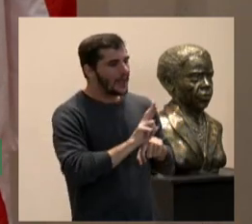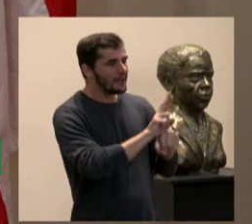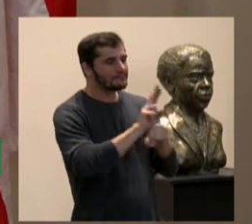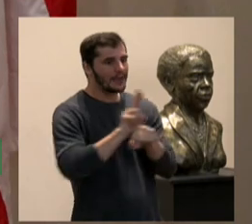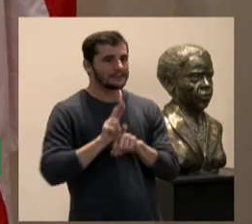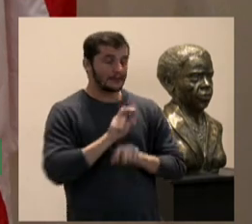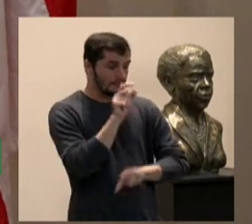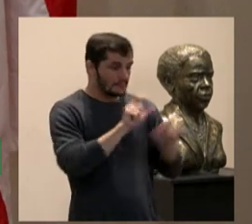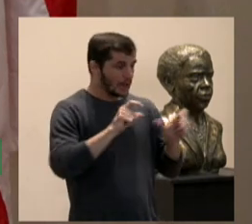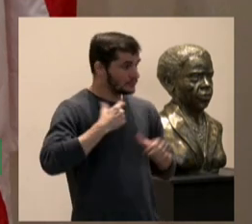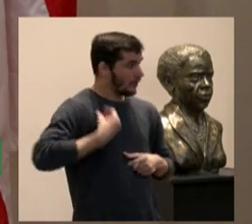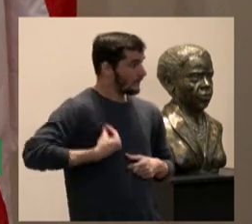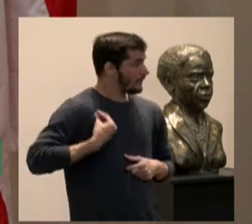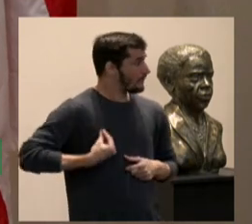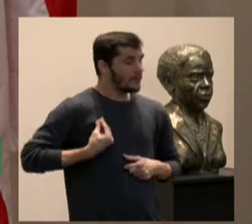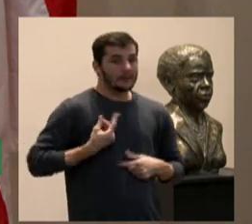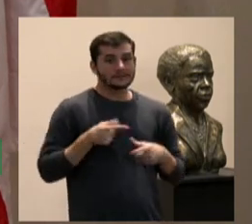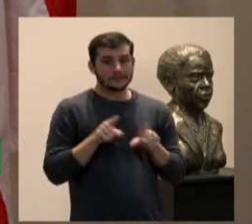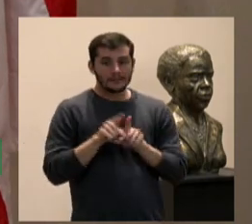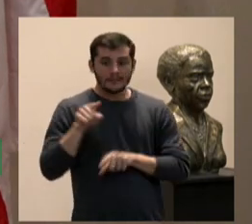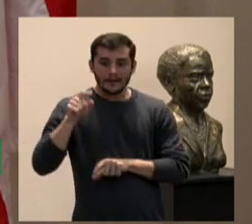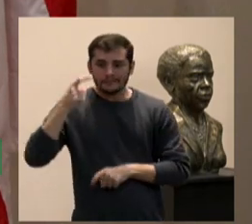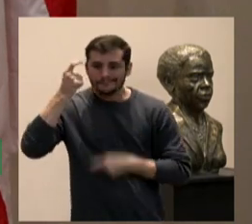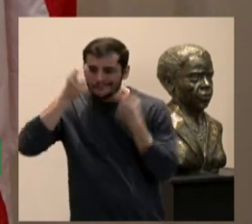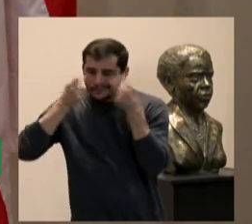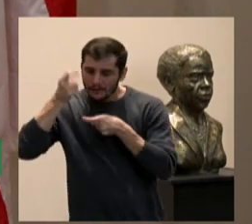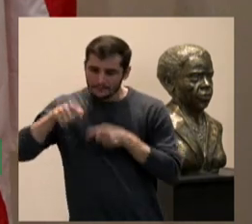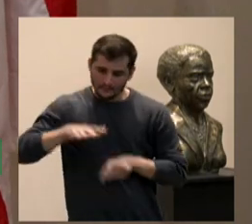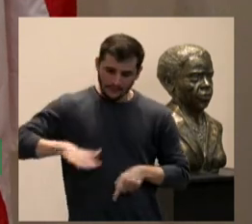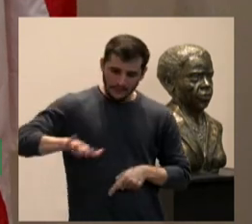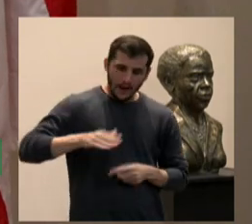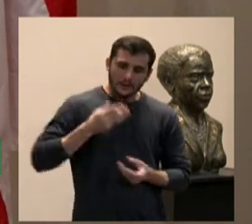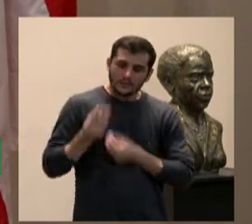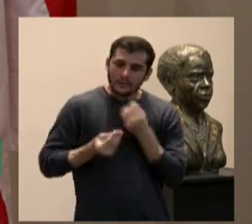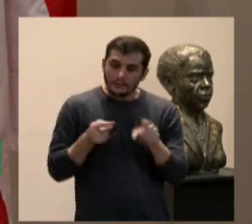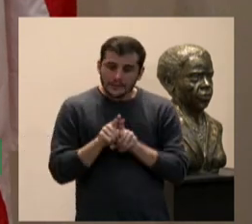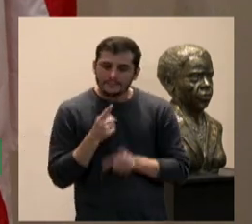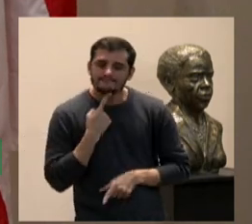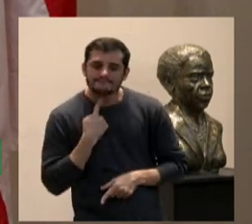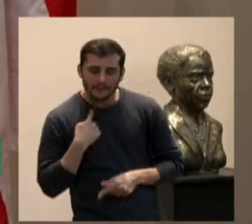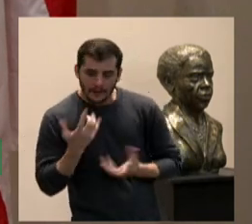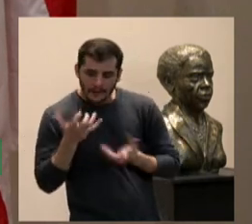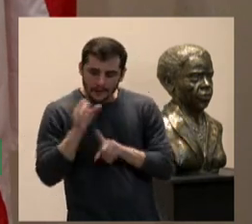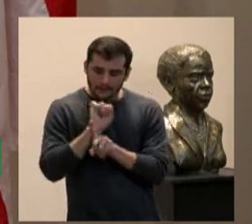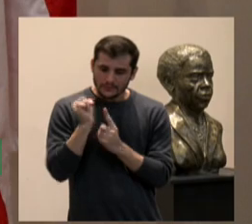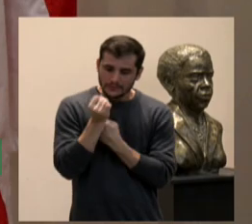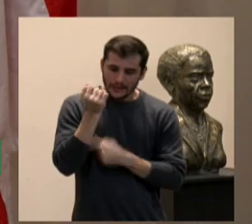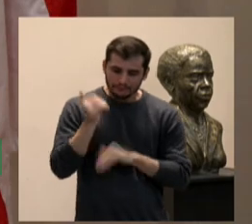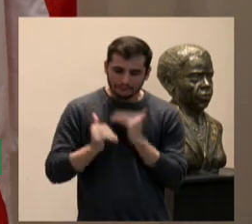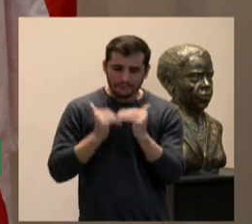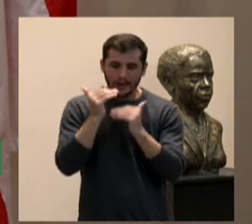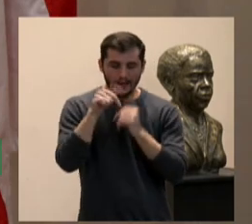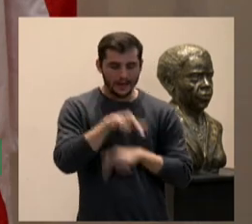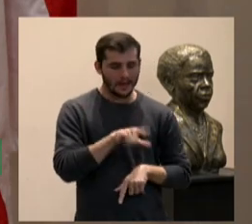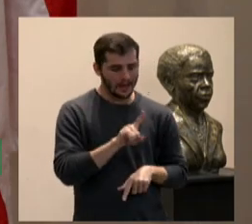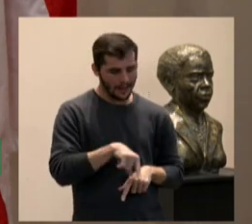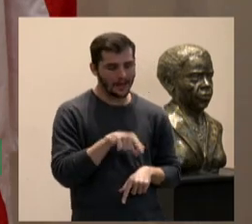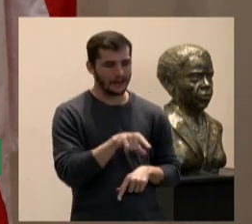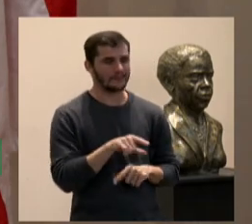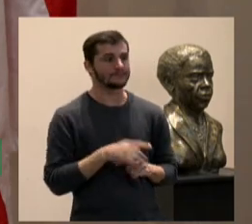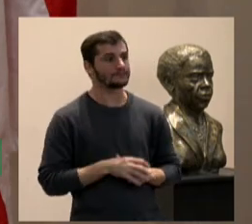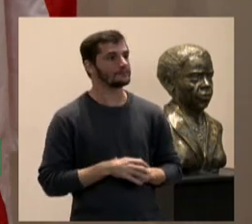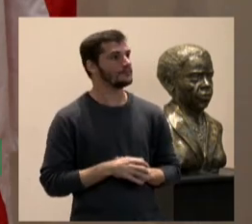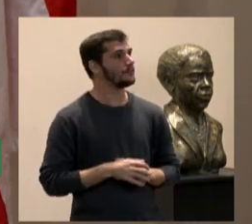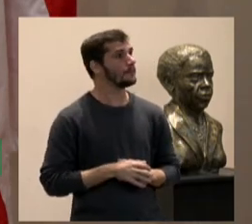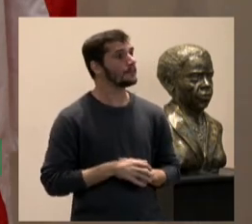anseios, das preocupações e dos desejos da sociedade brasileira. Então, a